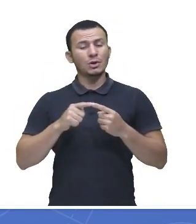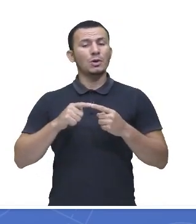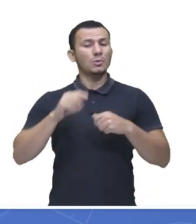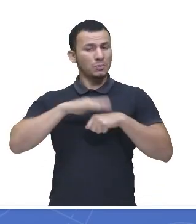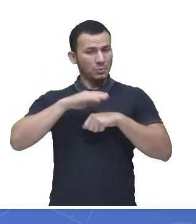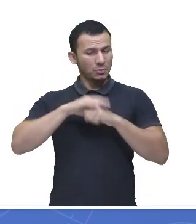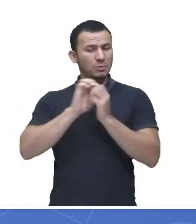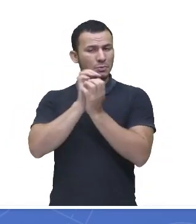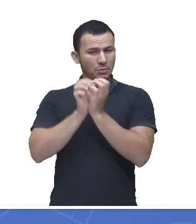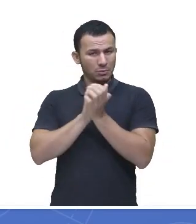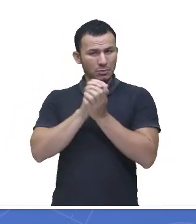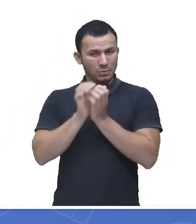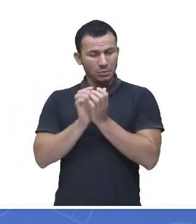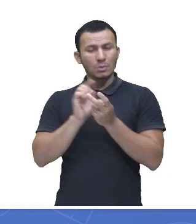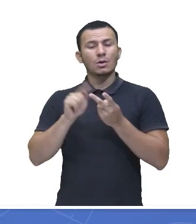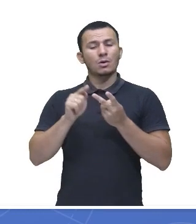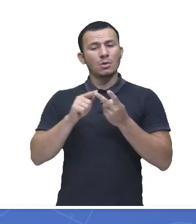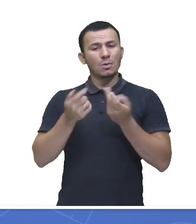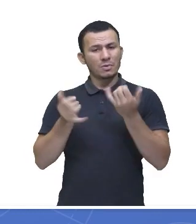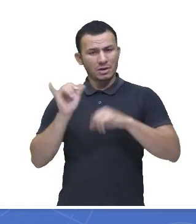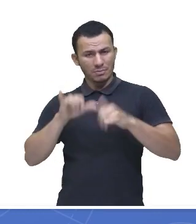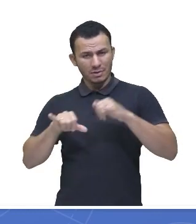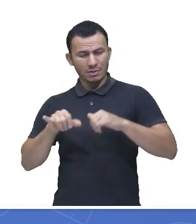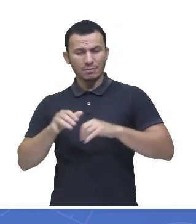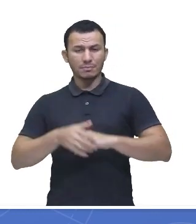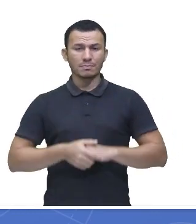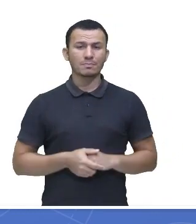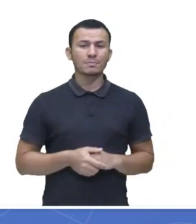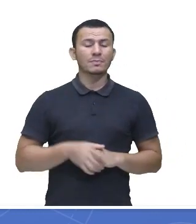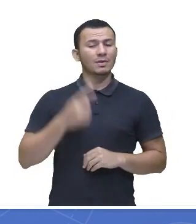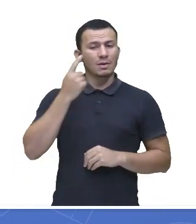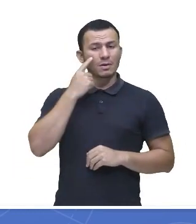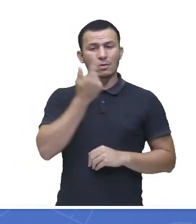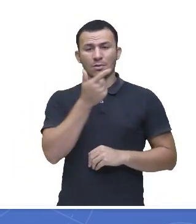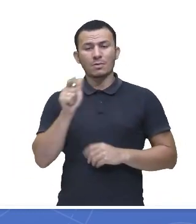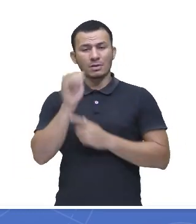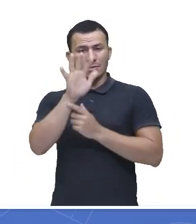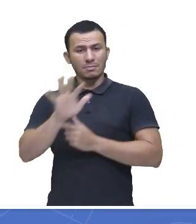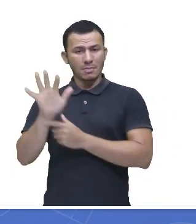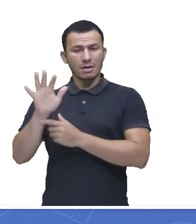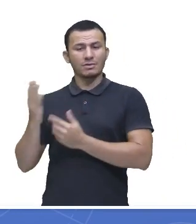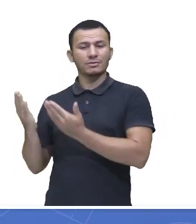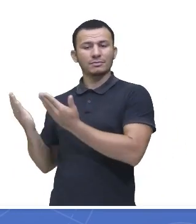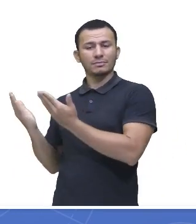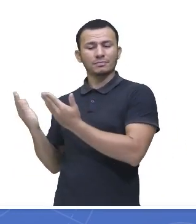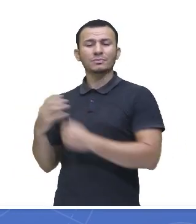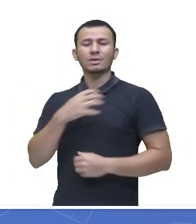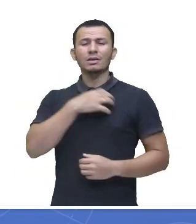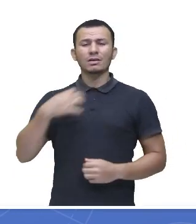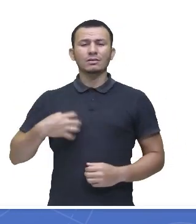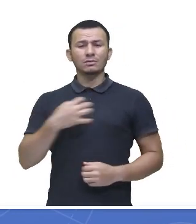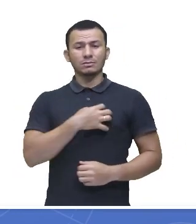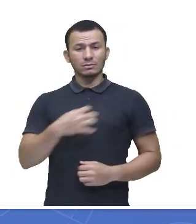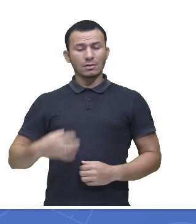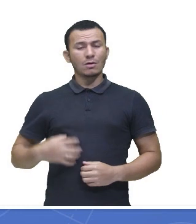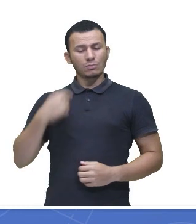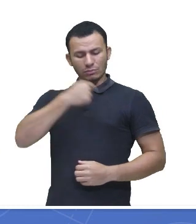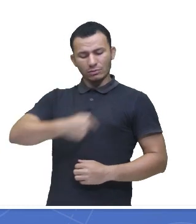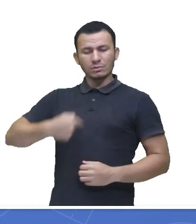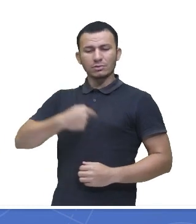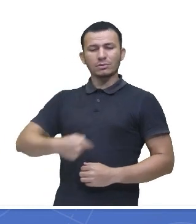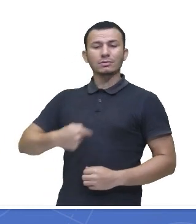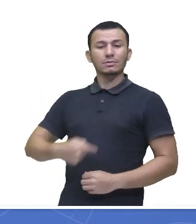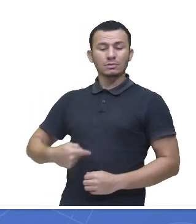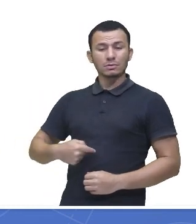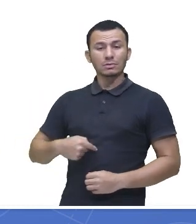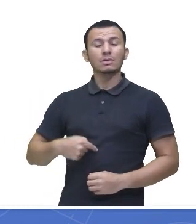mecânica, seja pela digestão química. Vamos dar uma olhada aí na nossa próxima imagem, que eu vou ter os órgãos do sistema digestório. Então,